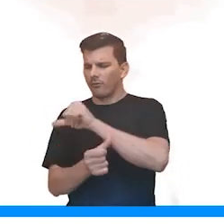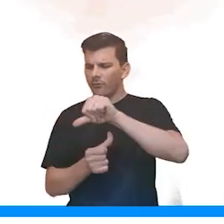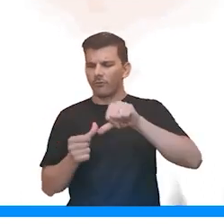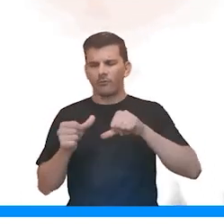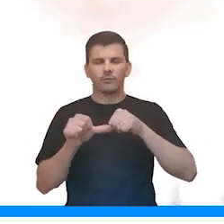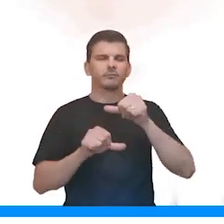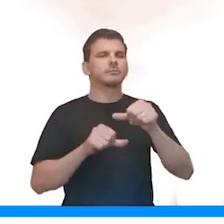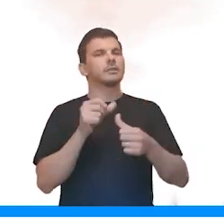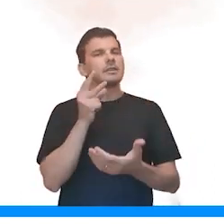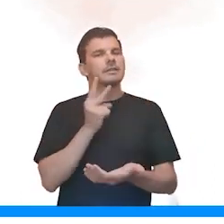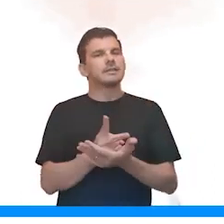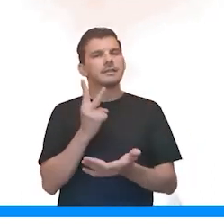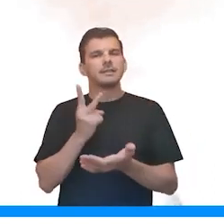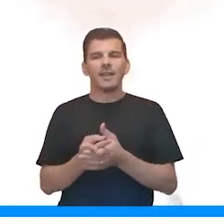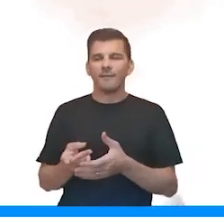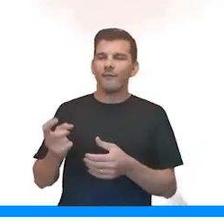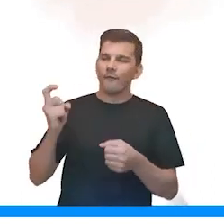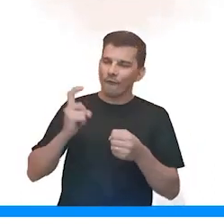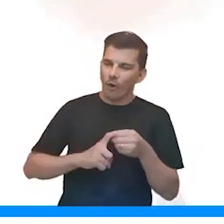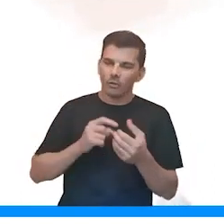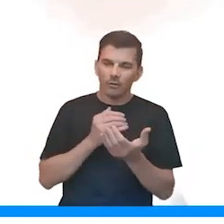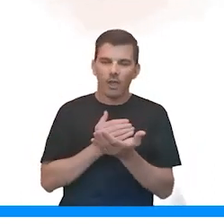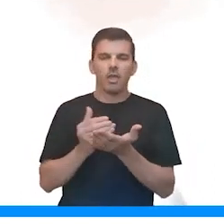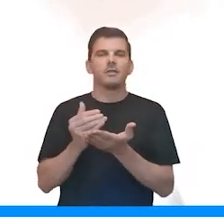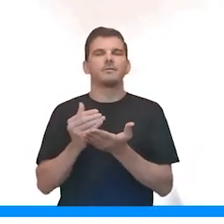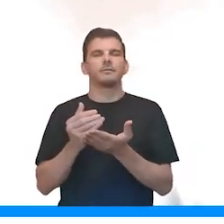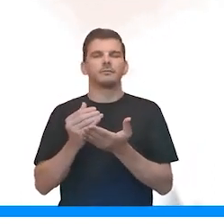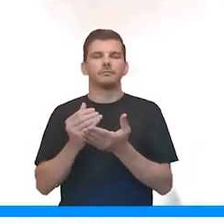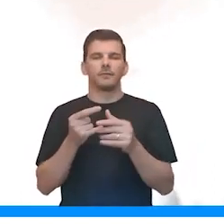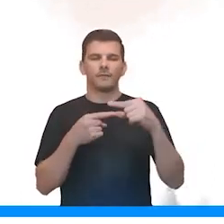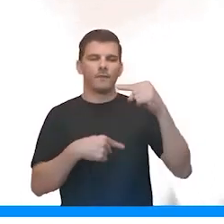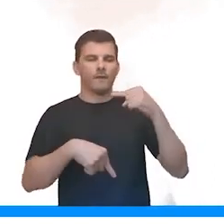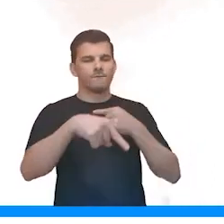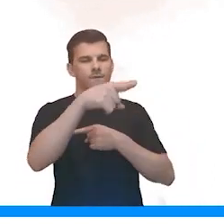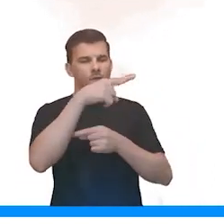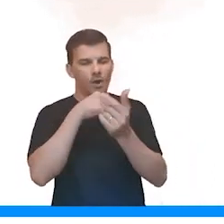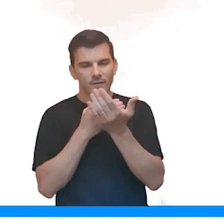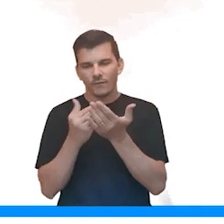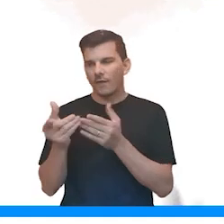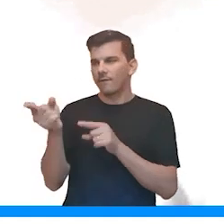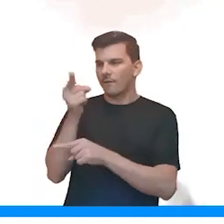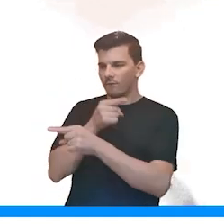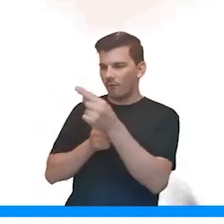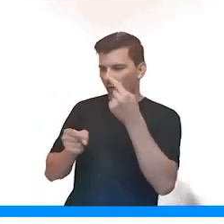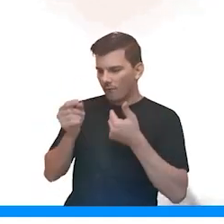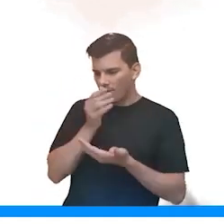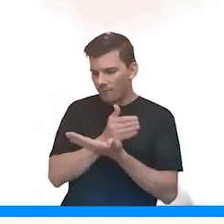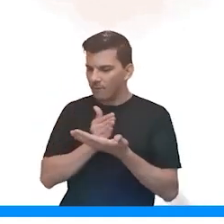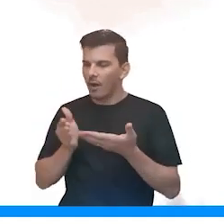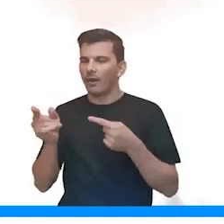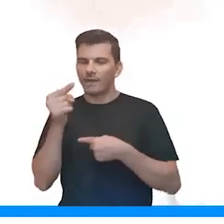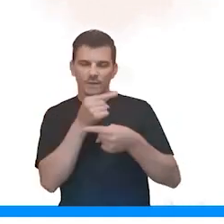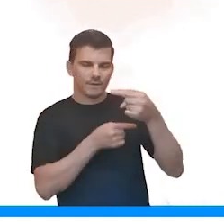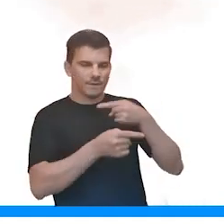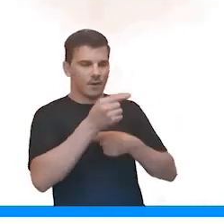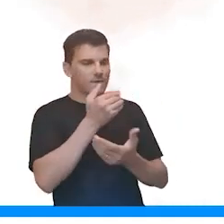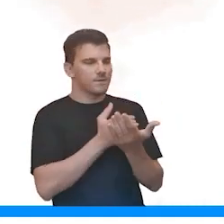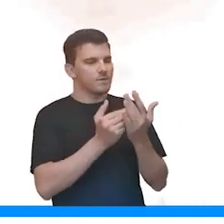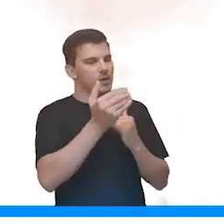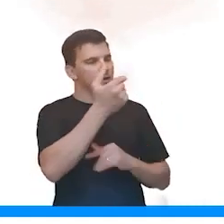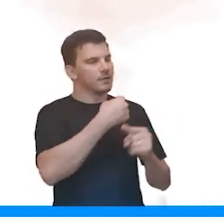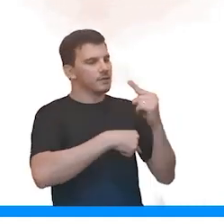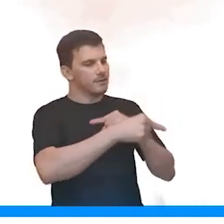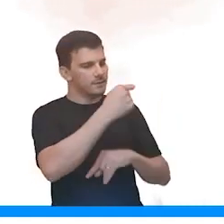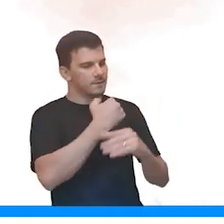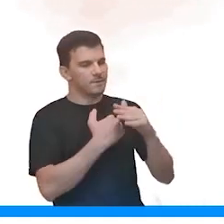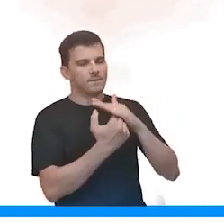processo, galera, que não importa o que aconteceu, ele sempre vai voltar ao início, tá bom? Ele pode ter aumentado a